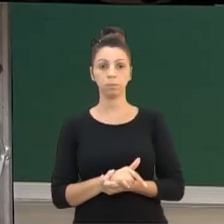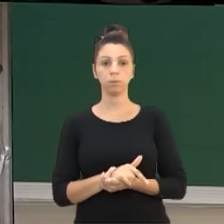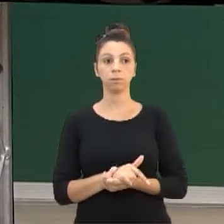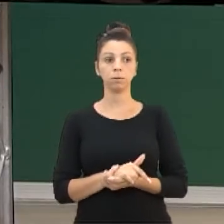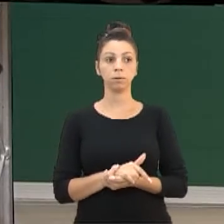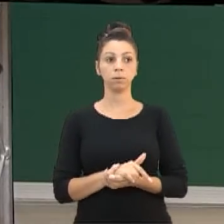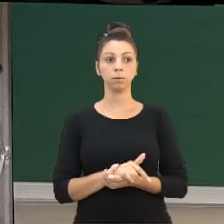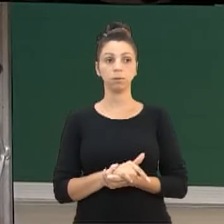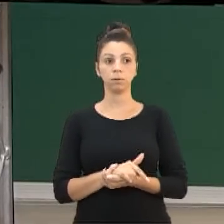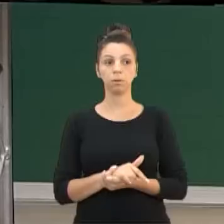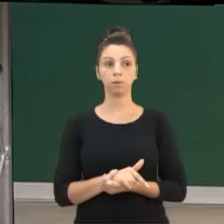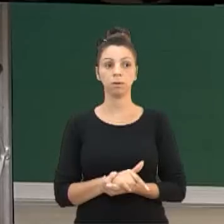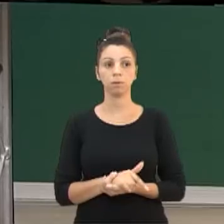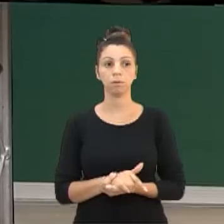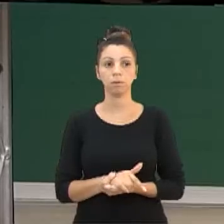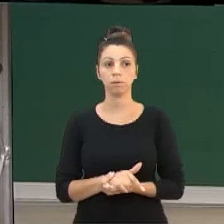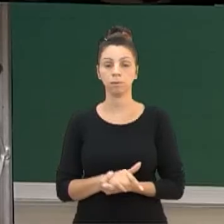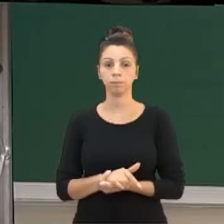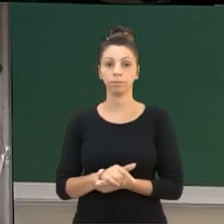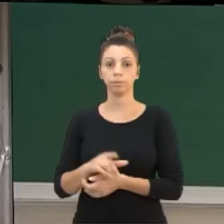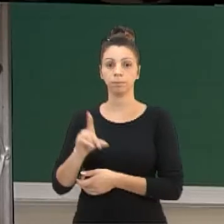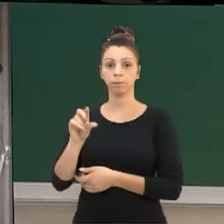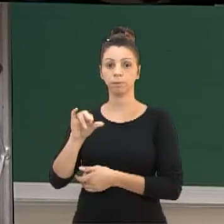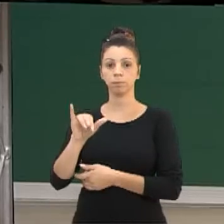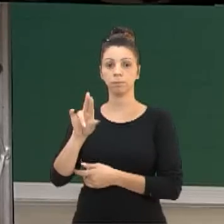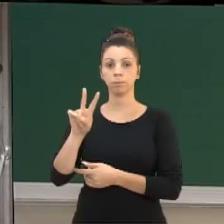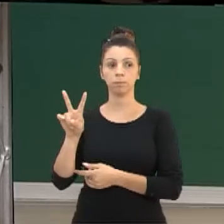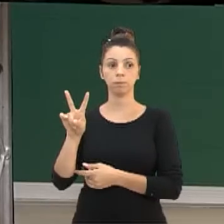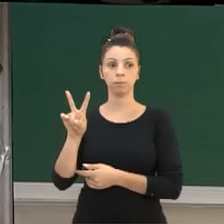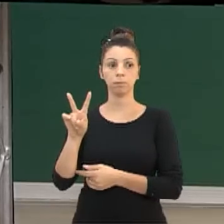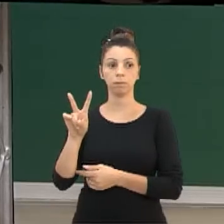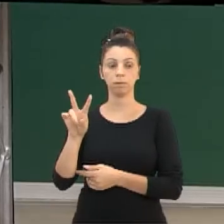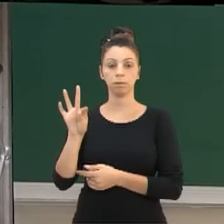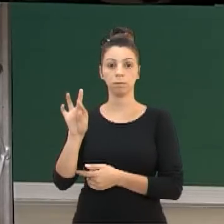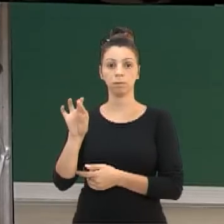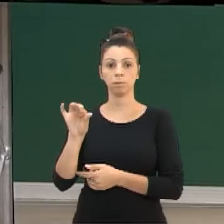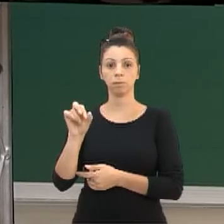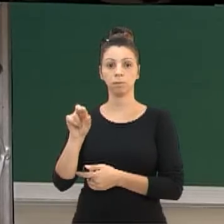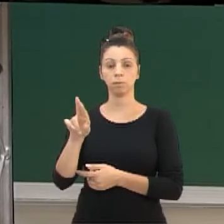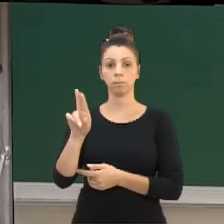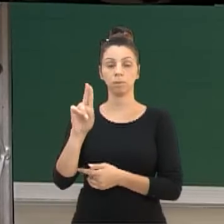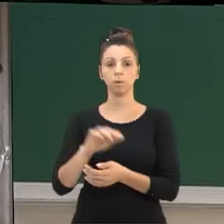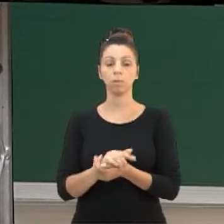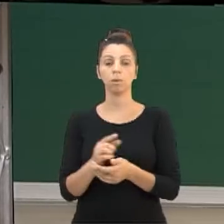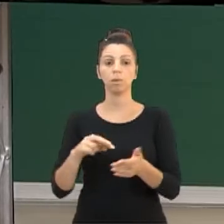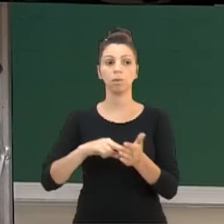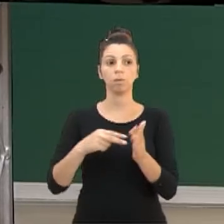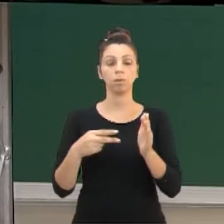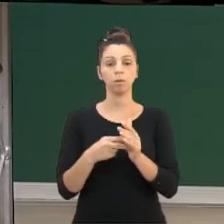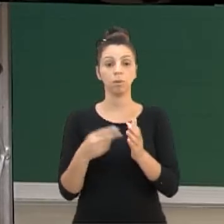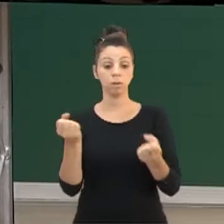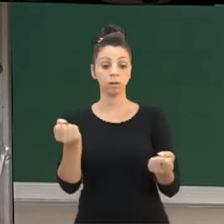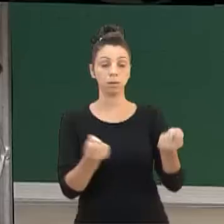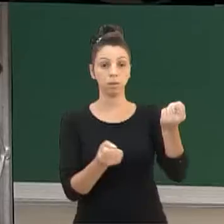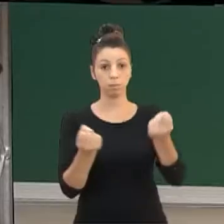coloquei aqui foi drive-thru. Então, o drive-thru, na verdade, drive significa dirigir, né? O drive-thru que é essa possibilidade